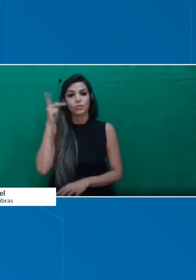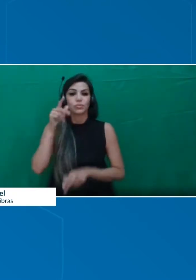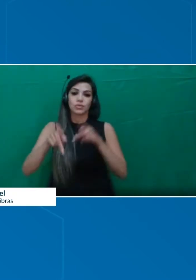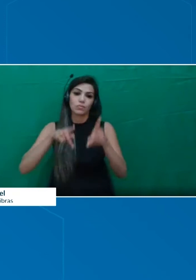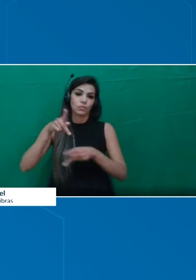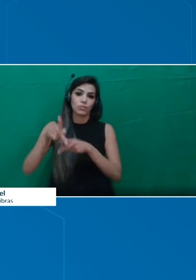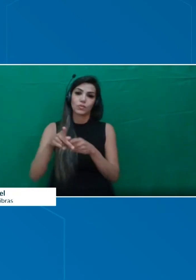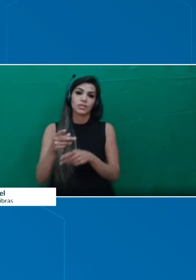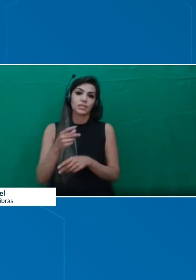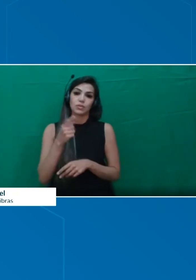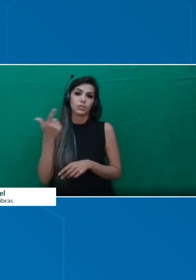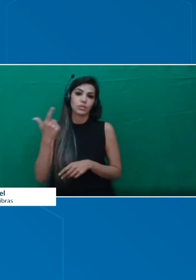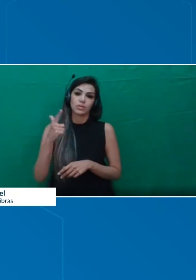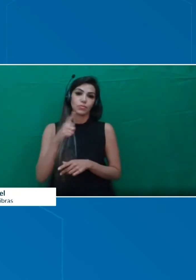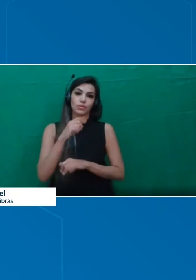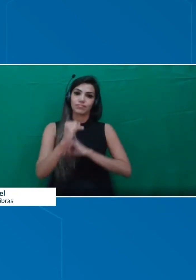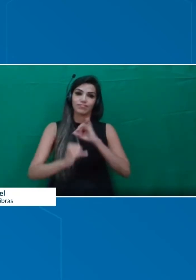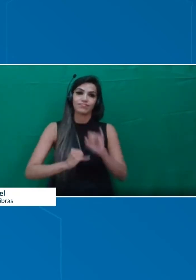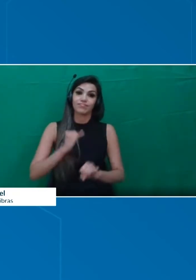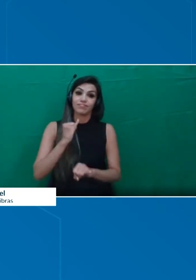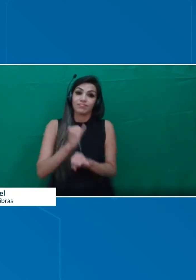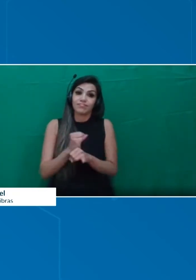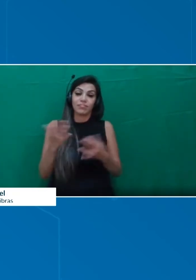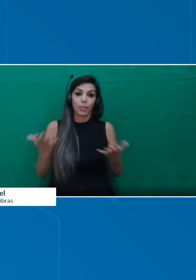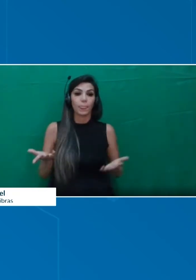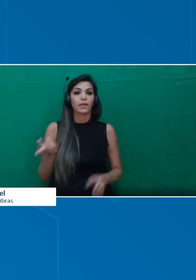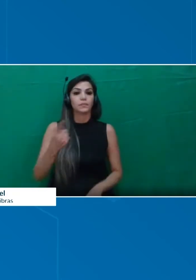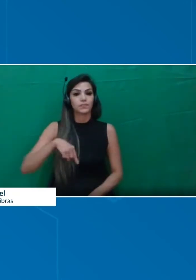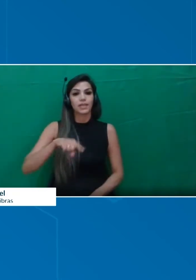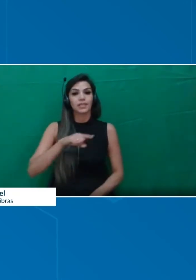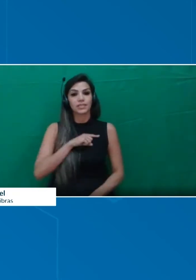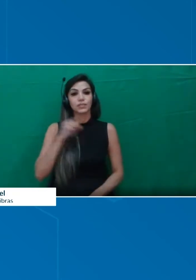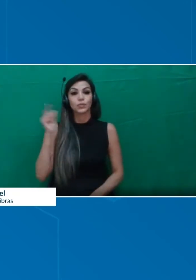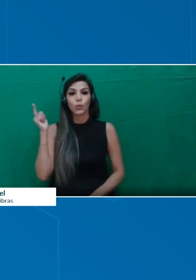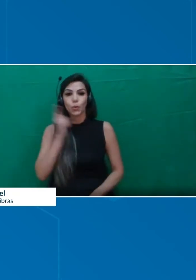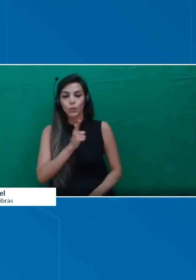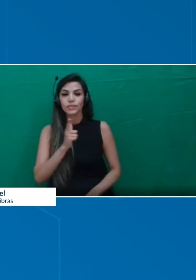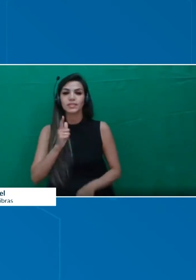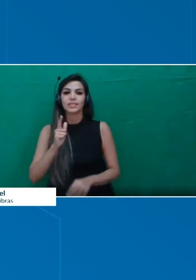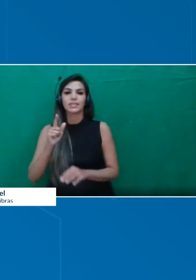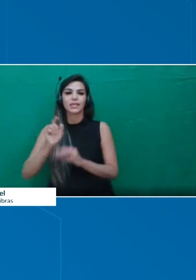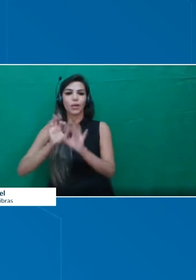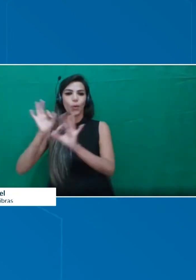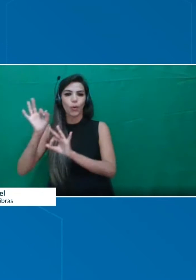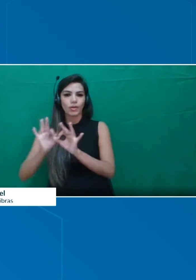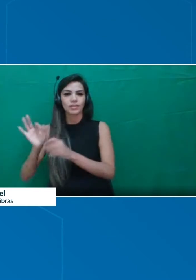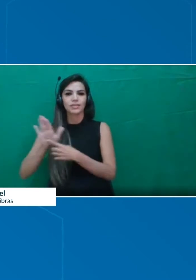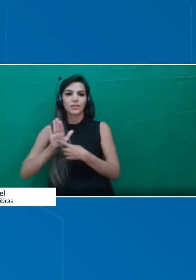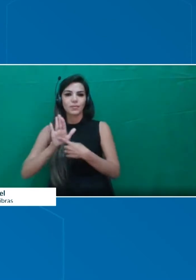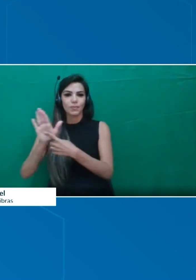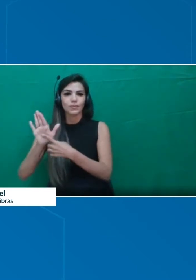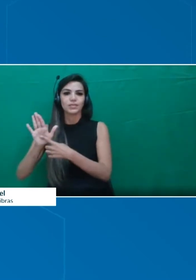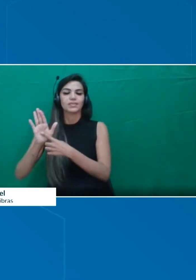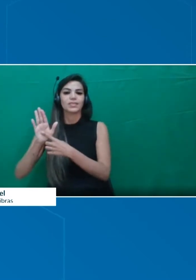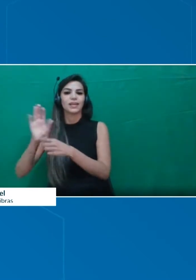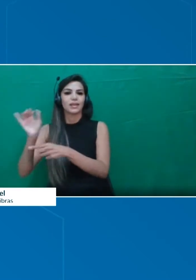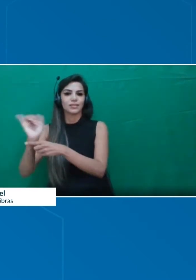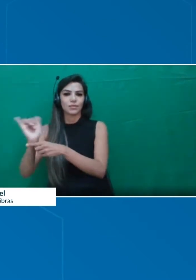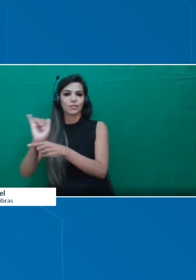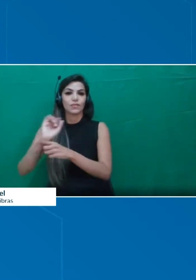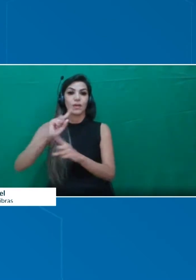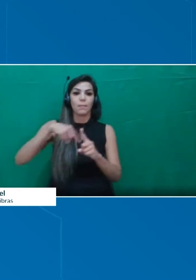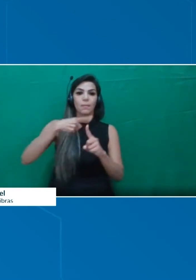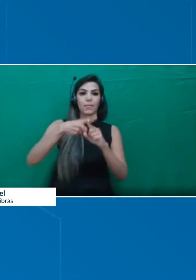não acessa a internet, né. Então, fazer essa vinculação do Espaço das Profissões do ano passado, também atrelado à TV UFG,